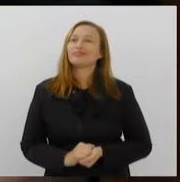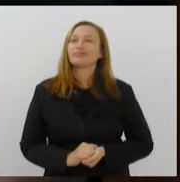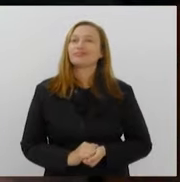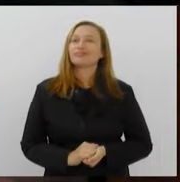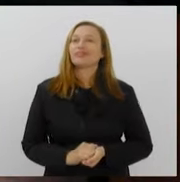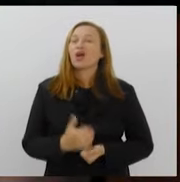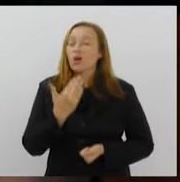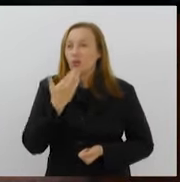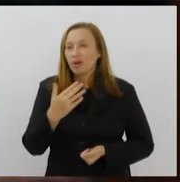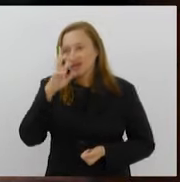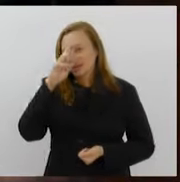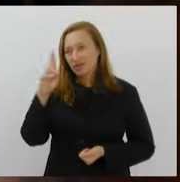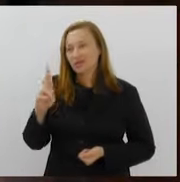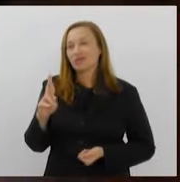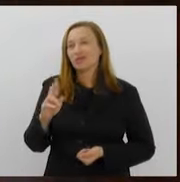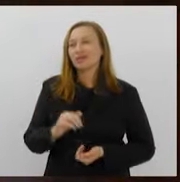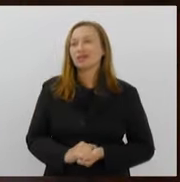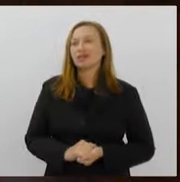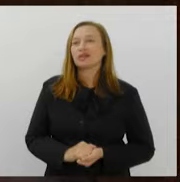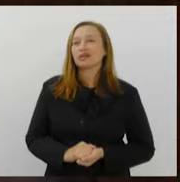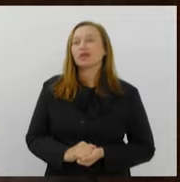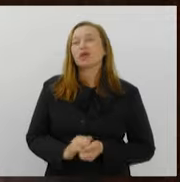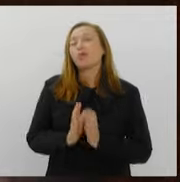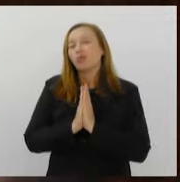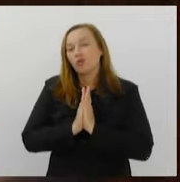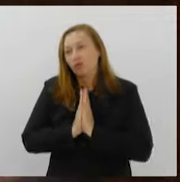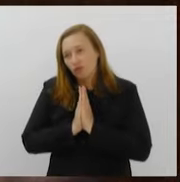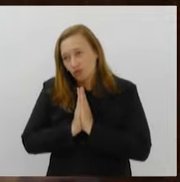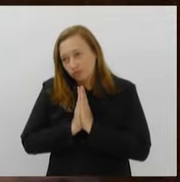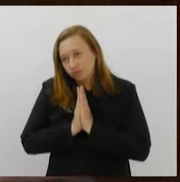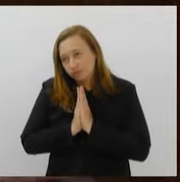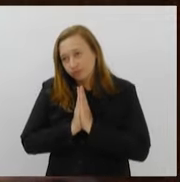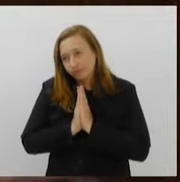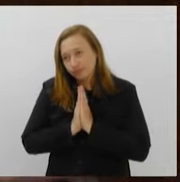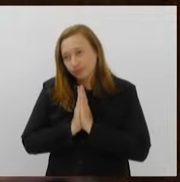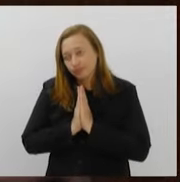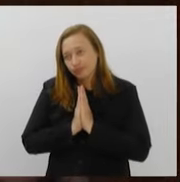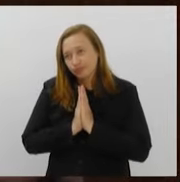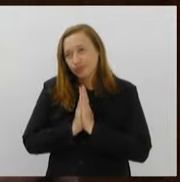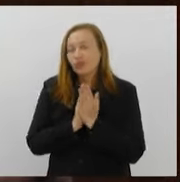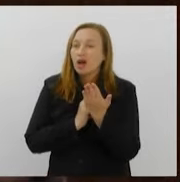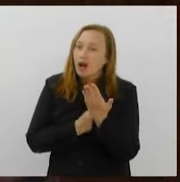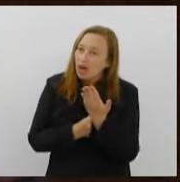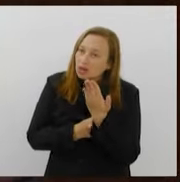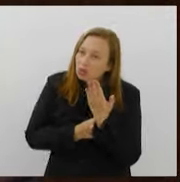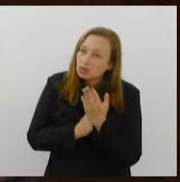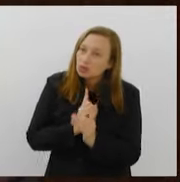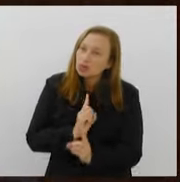Eu peço ao senhor que o senhor, por favor, nos ajude a